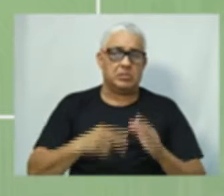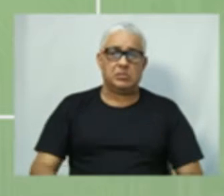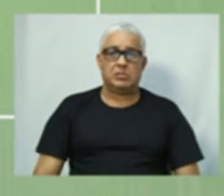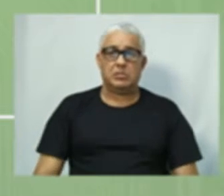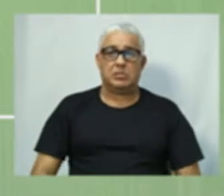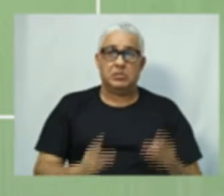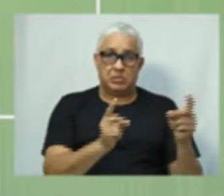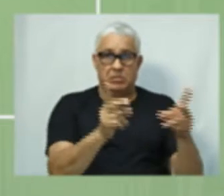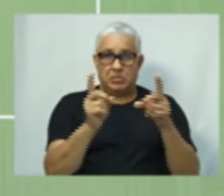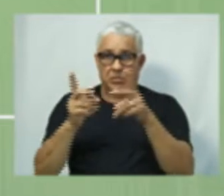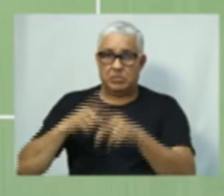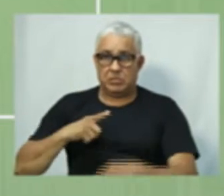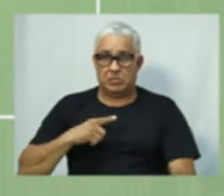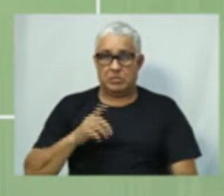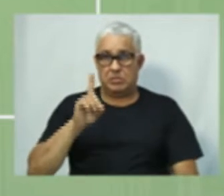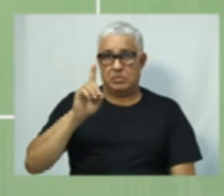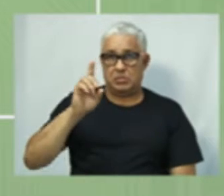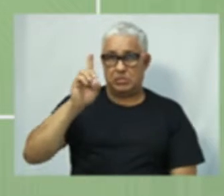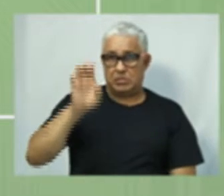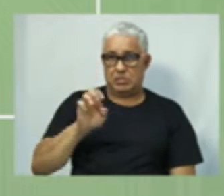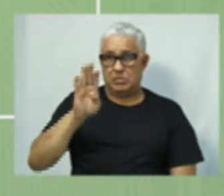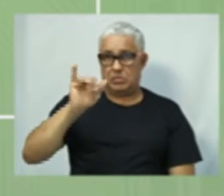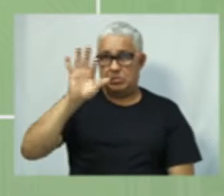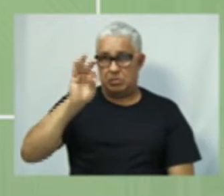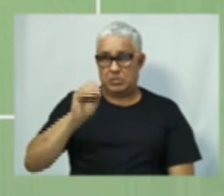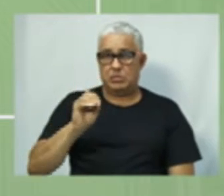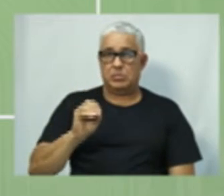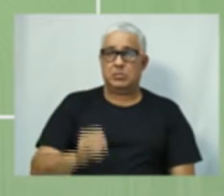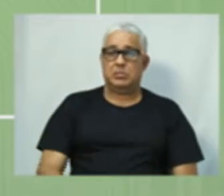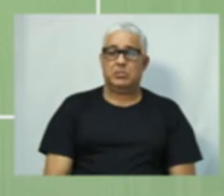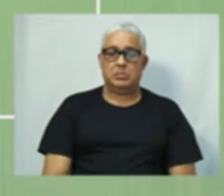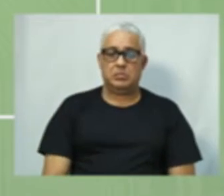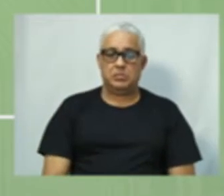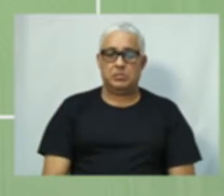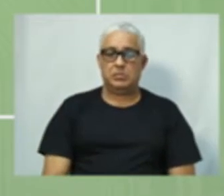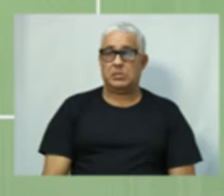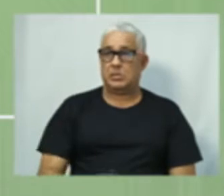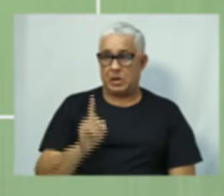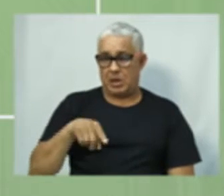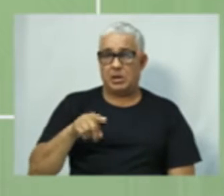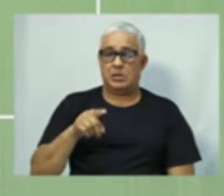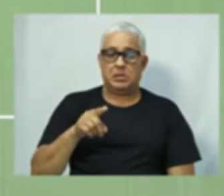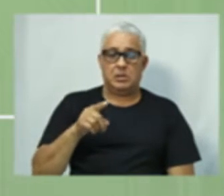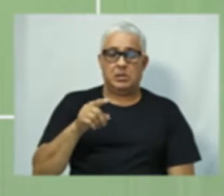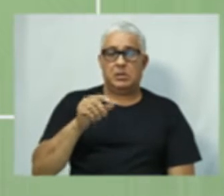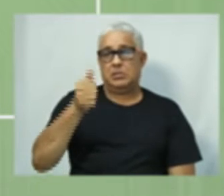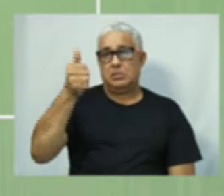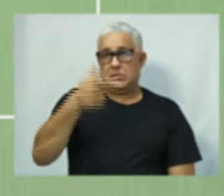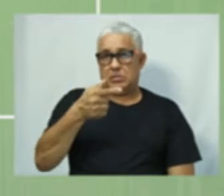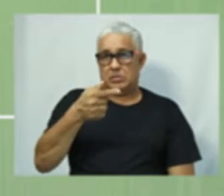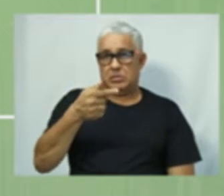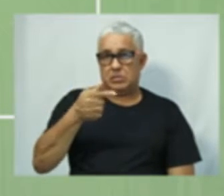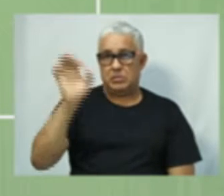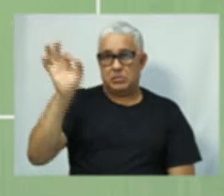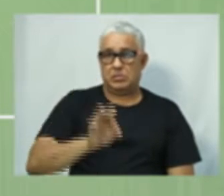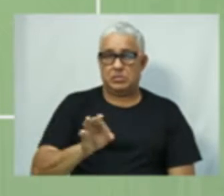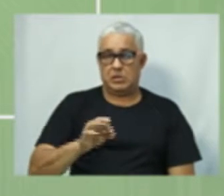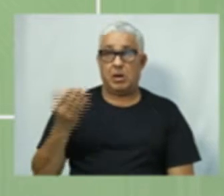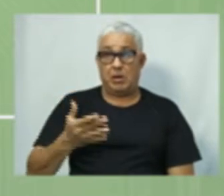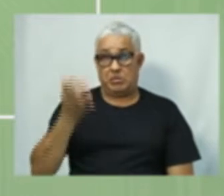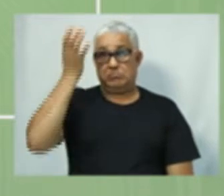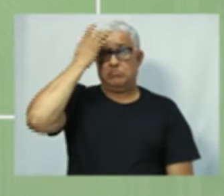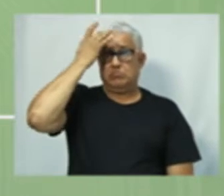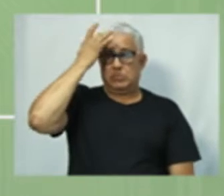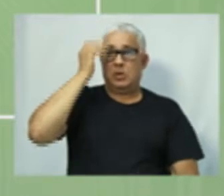Nas vendas, existem débitos. Nas saídas, a alíquota mais comum é 17%. Então, o mais importante no momento é gravarmos que